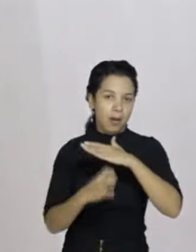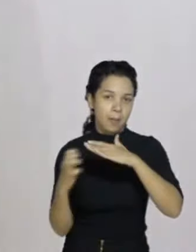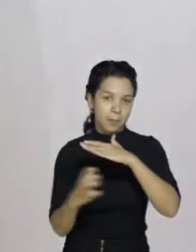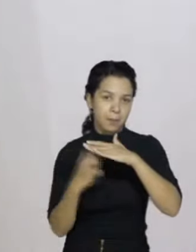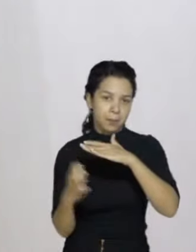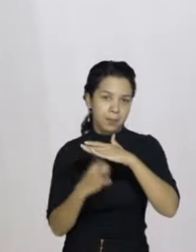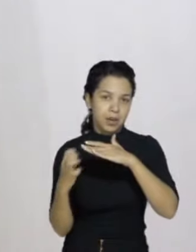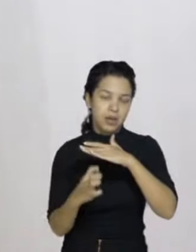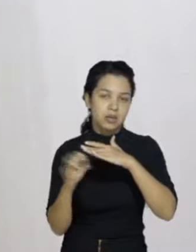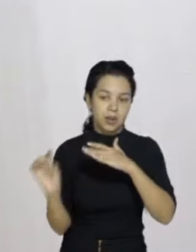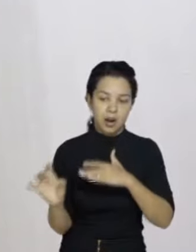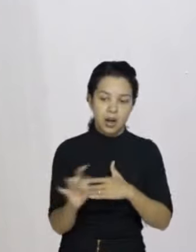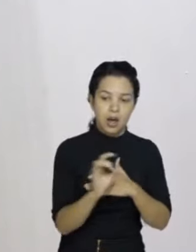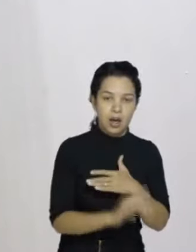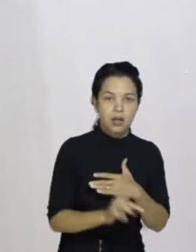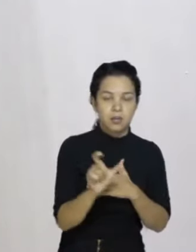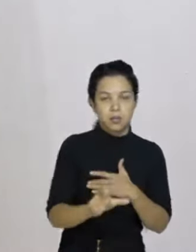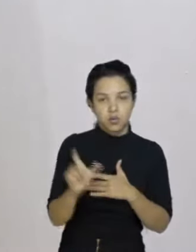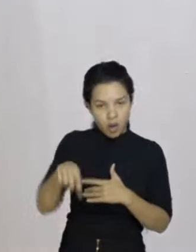é Santa Catarina